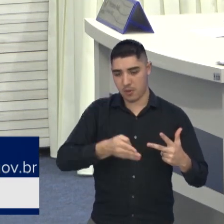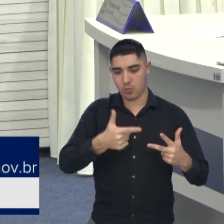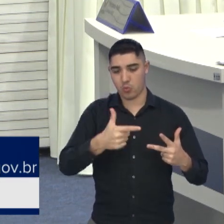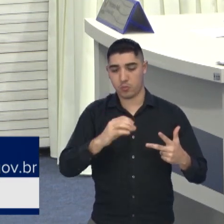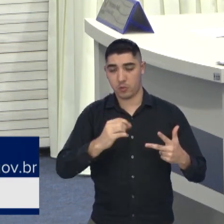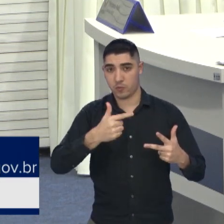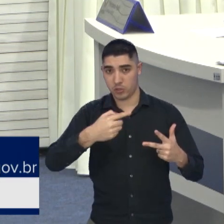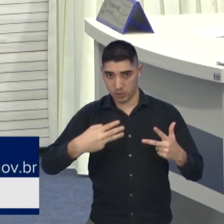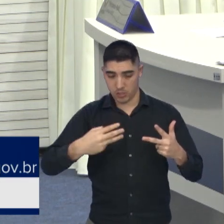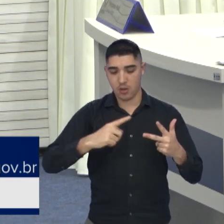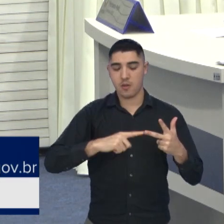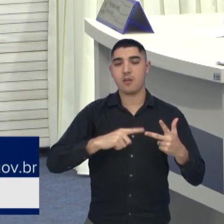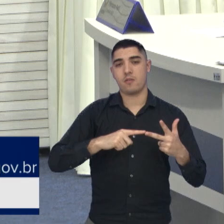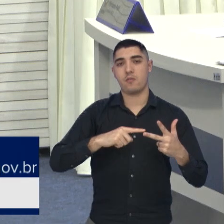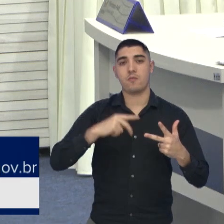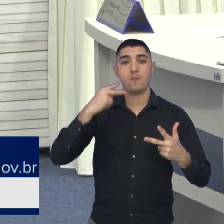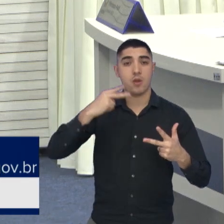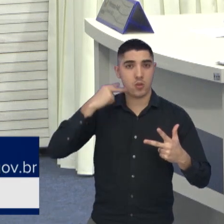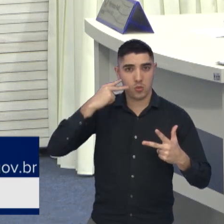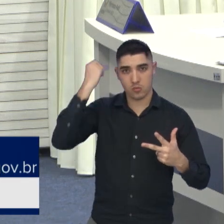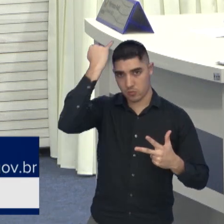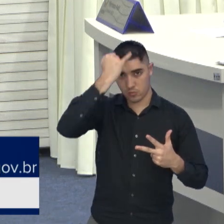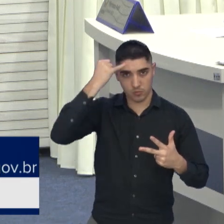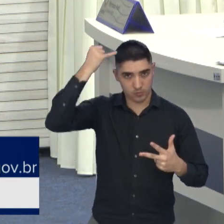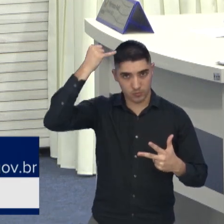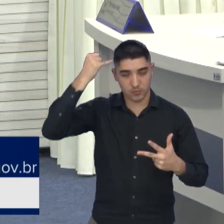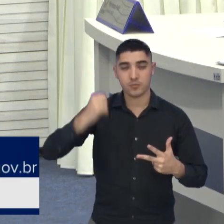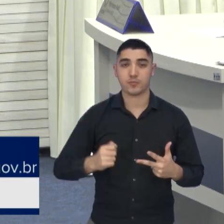5450/2023, vereador Dr. José Cláudio.